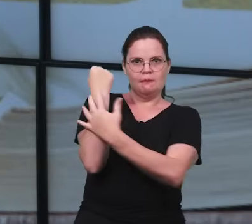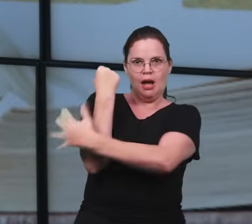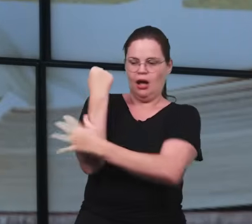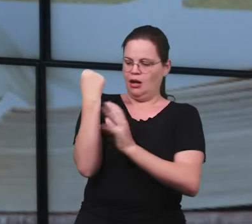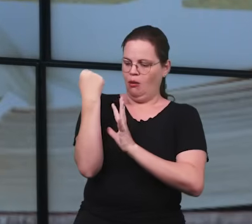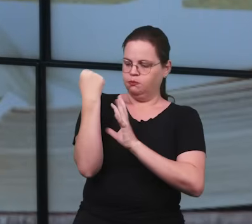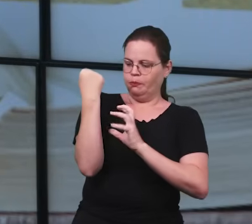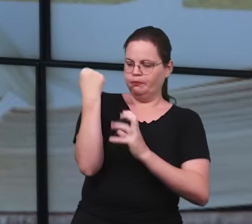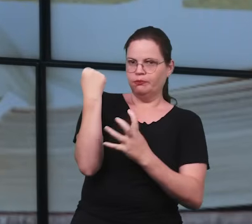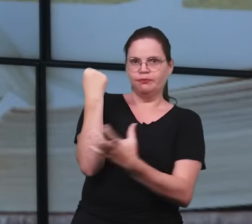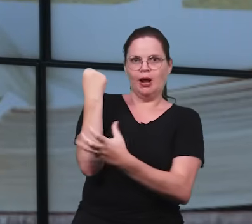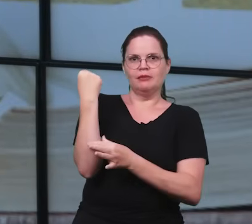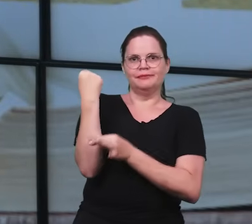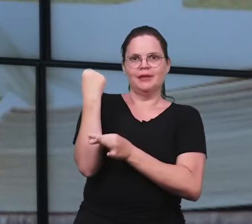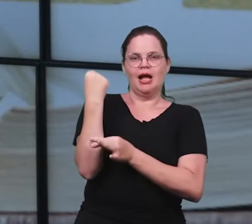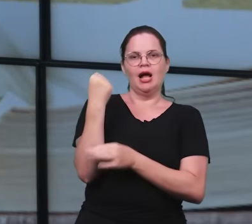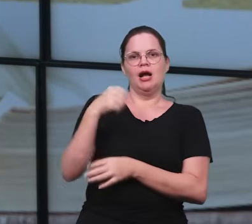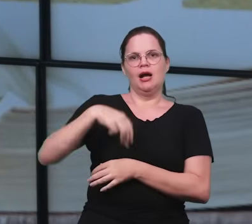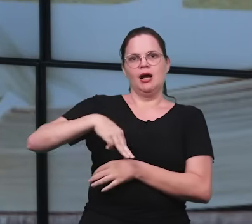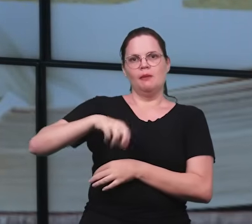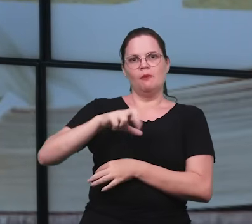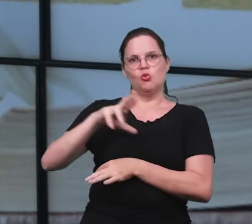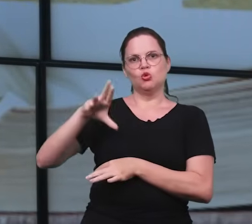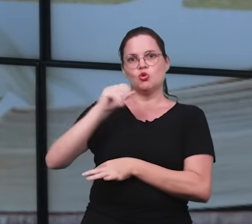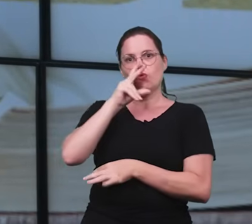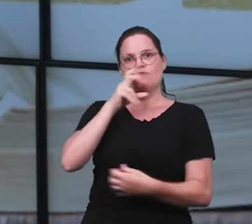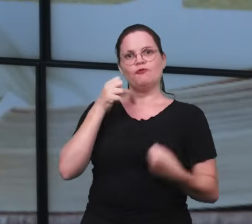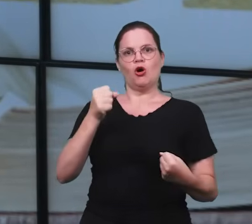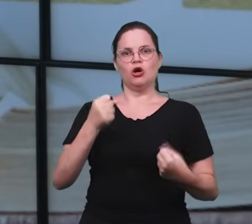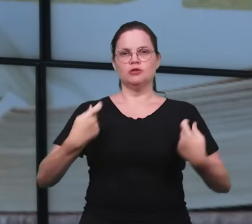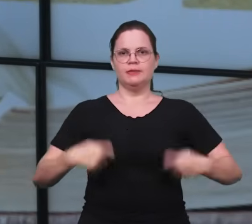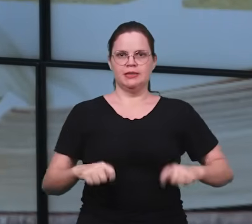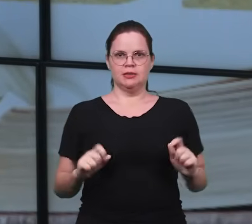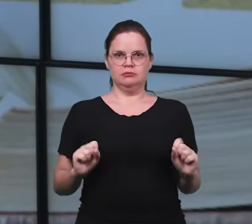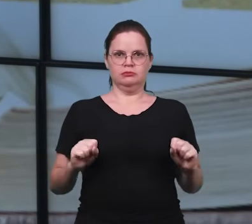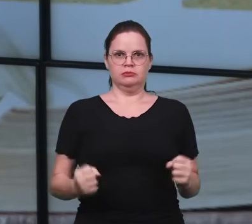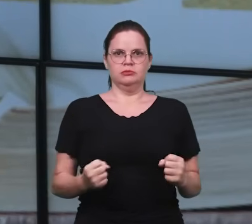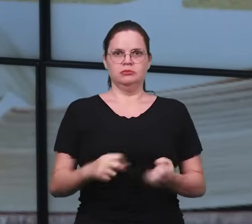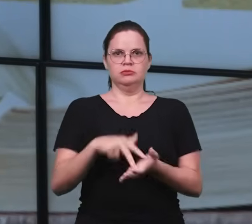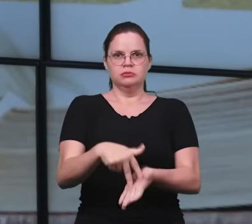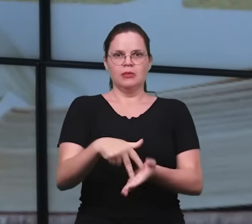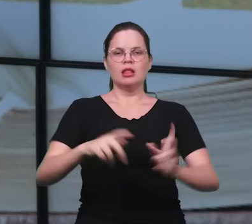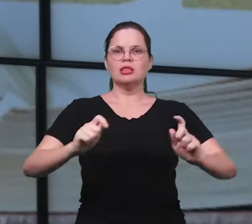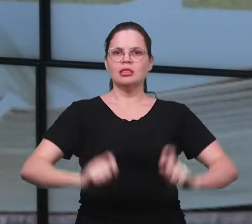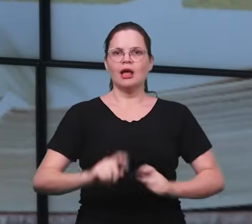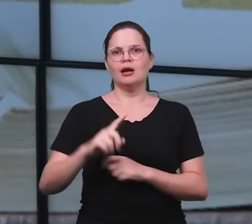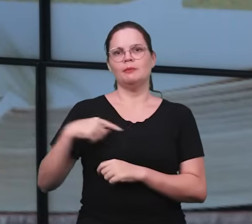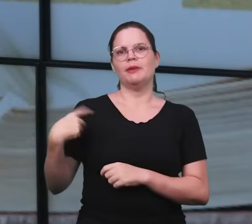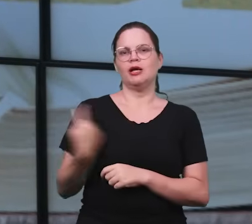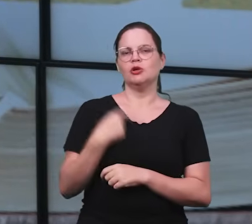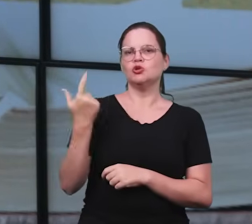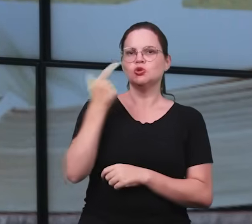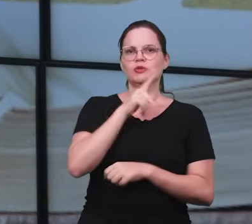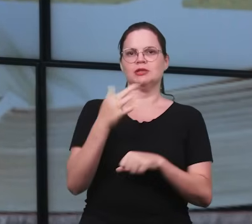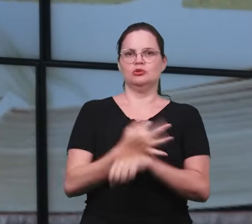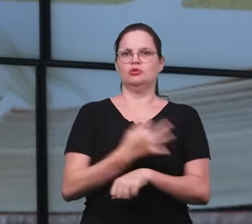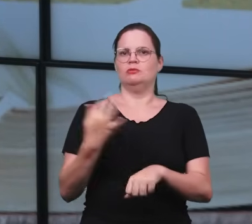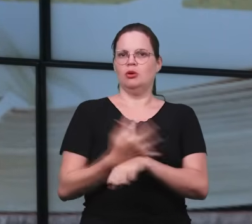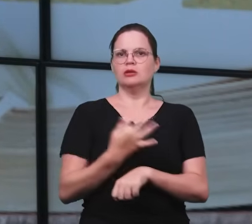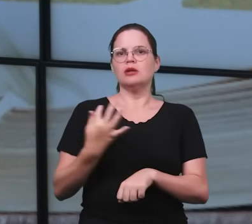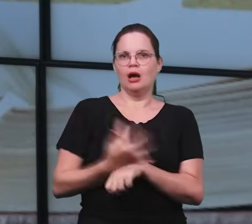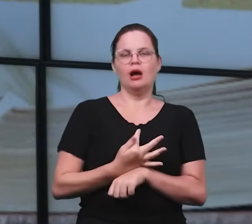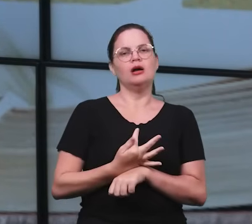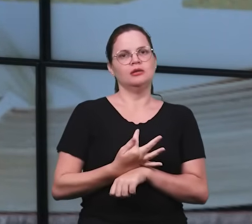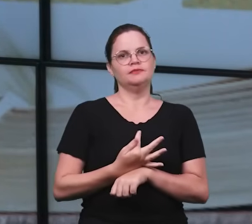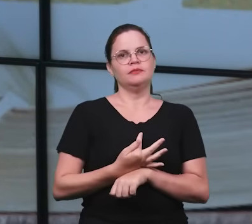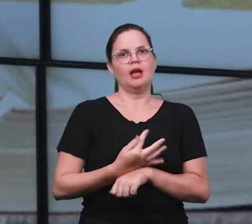ter disciplina na nossa vida espiritual para que nós possamos aguentar os embates nessa